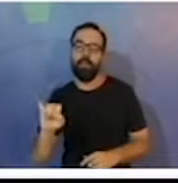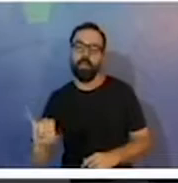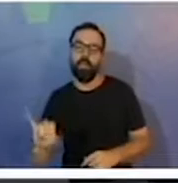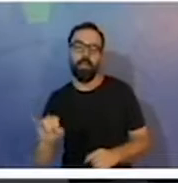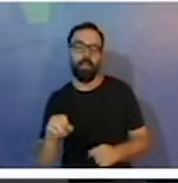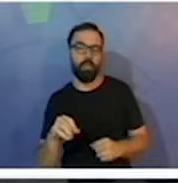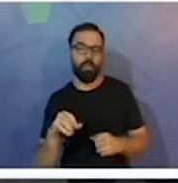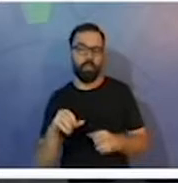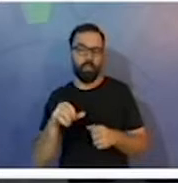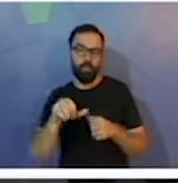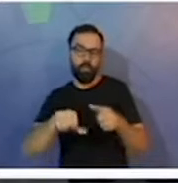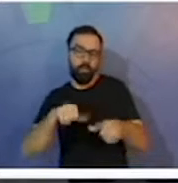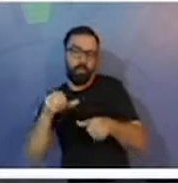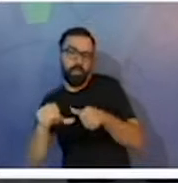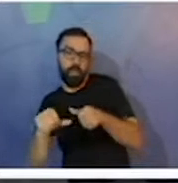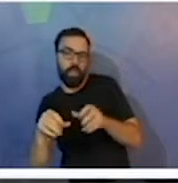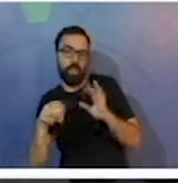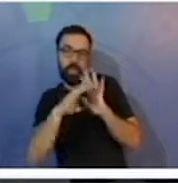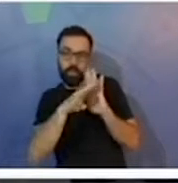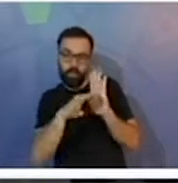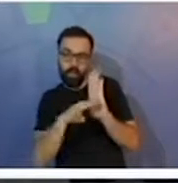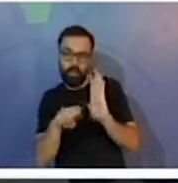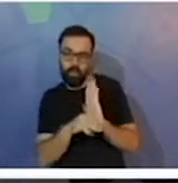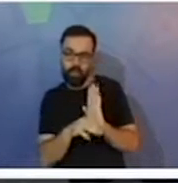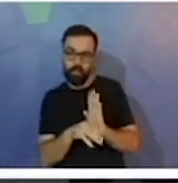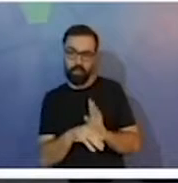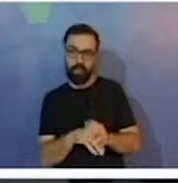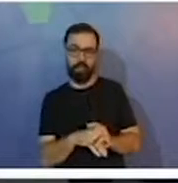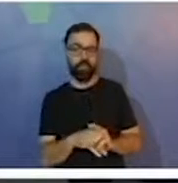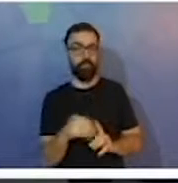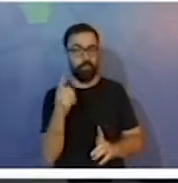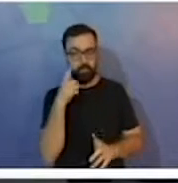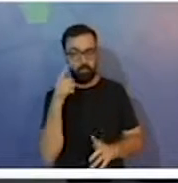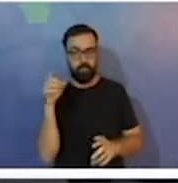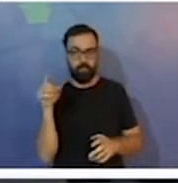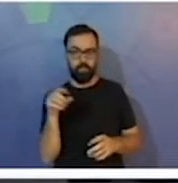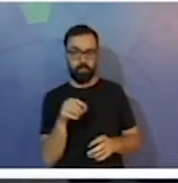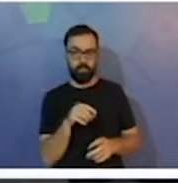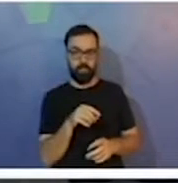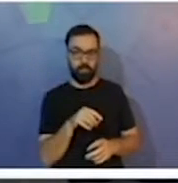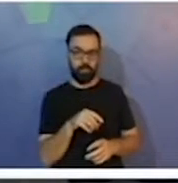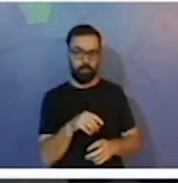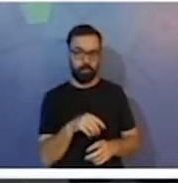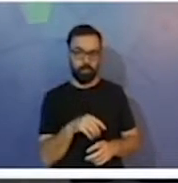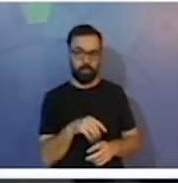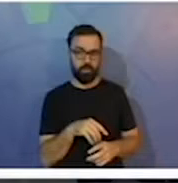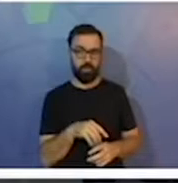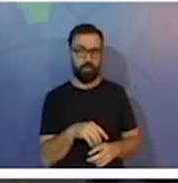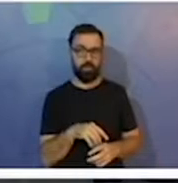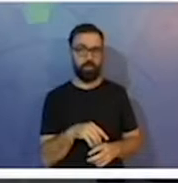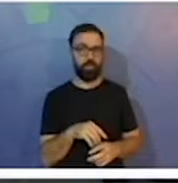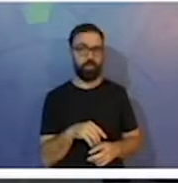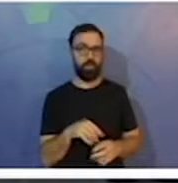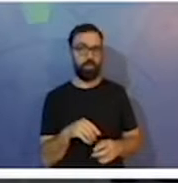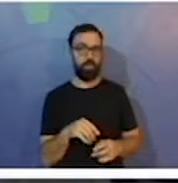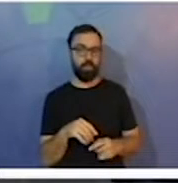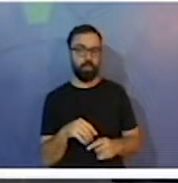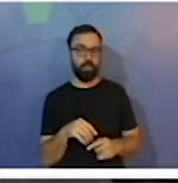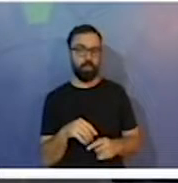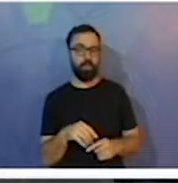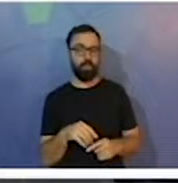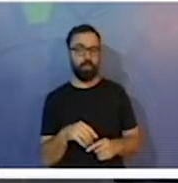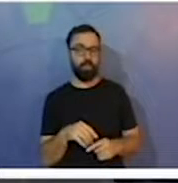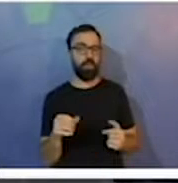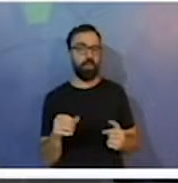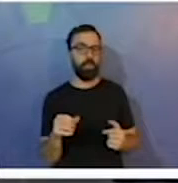e presta atenção Ele começa esvazie o morro e se eu trocar isso aqui eu colocar sopre um orifício